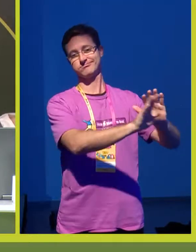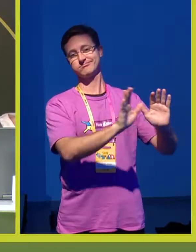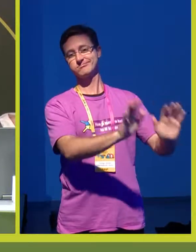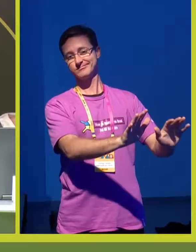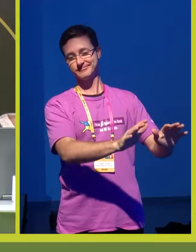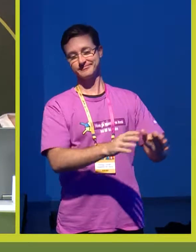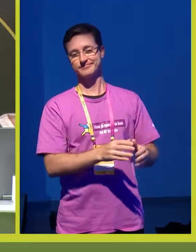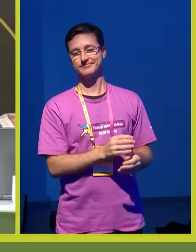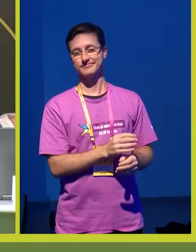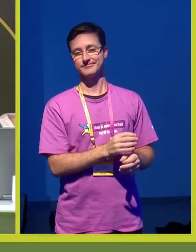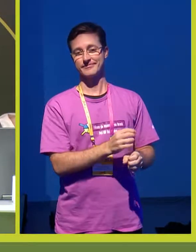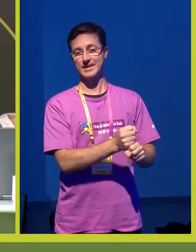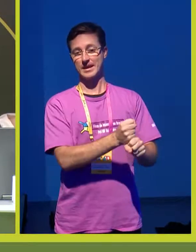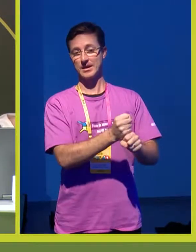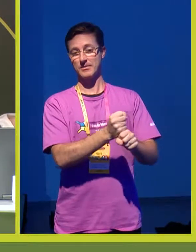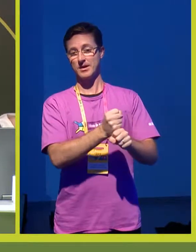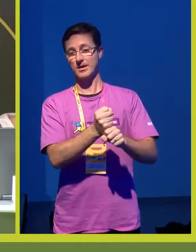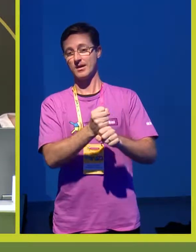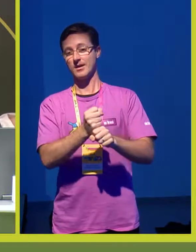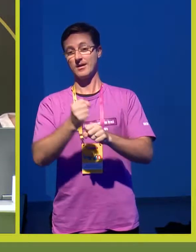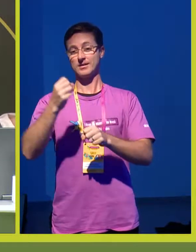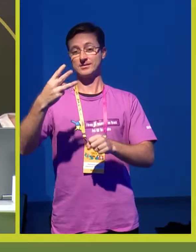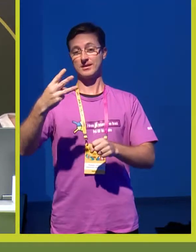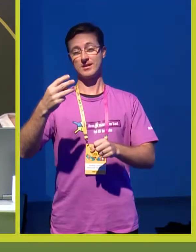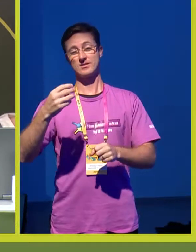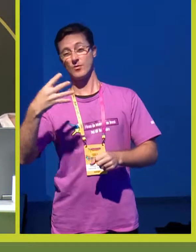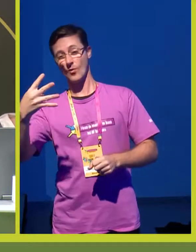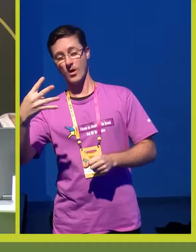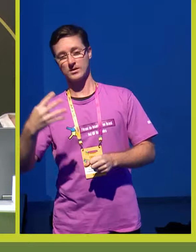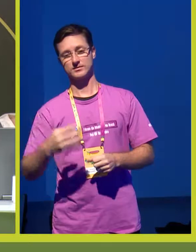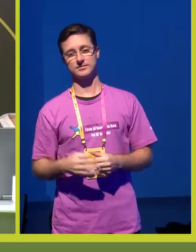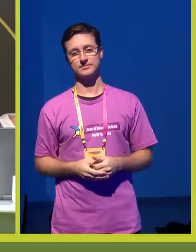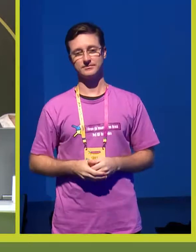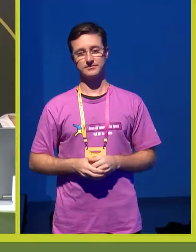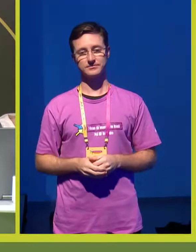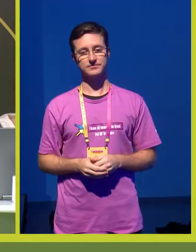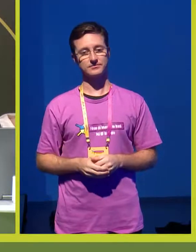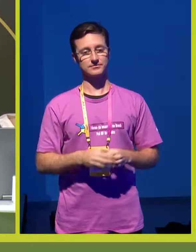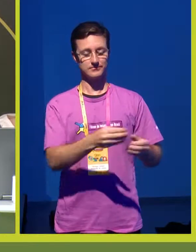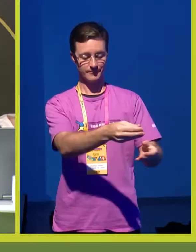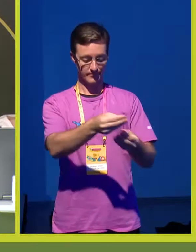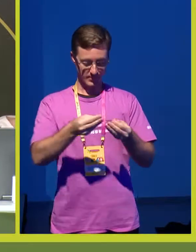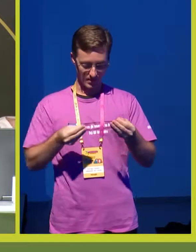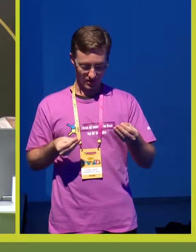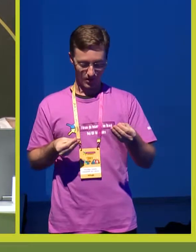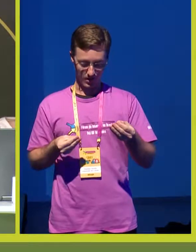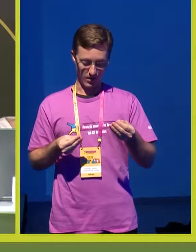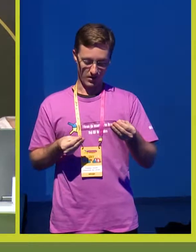são relatados antes de 3, 4 anos. Para se ter uma ideia, por exemplo, da diferença